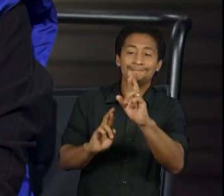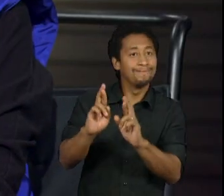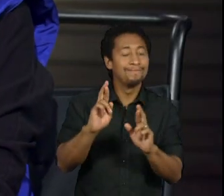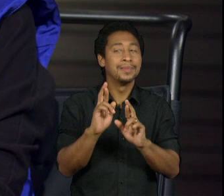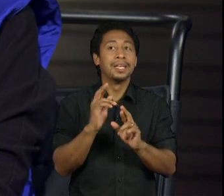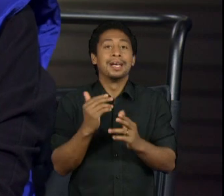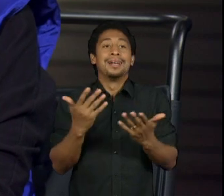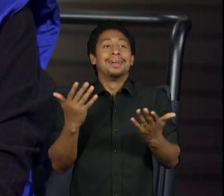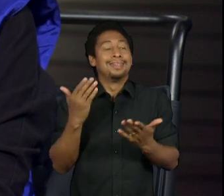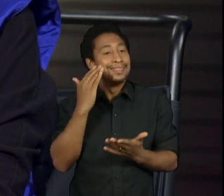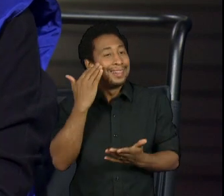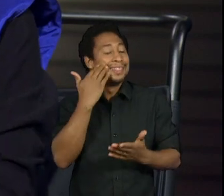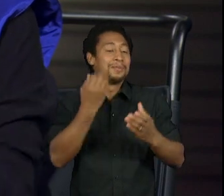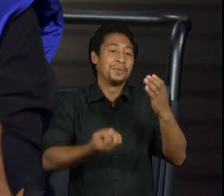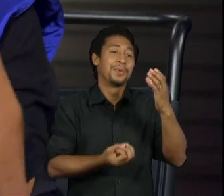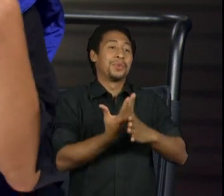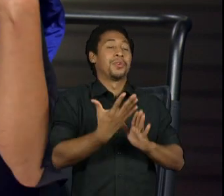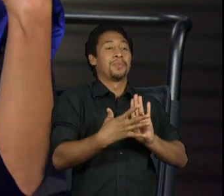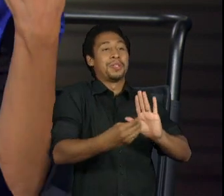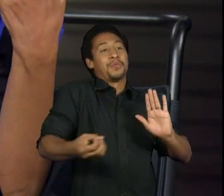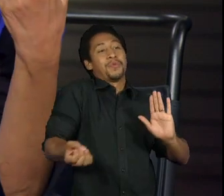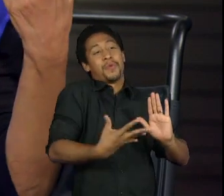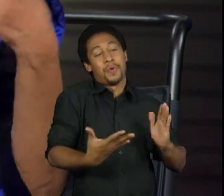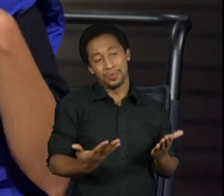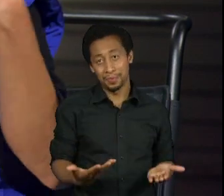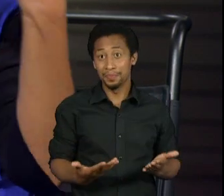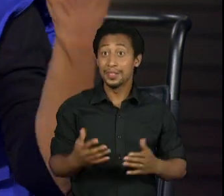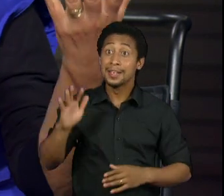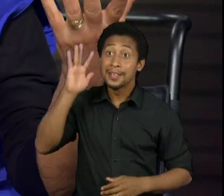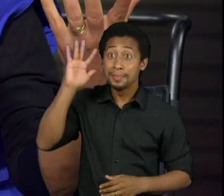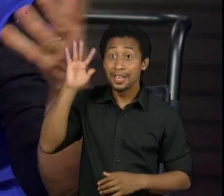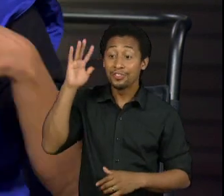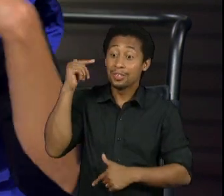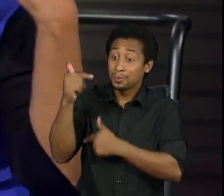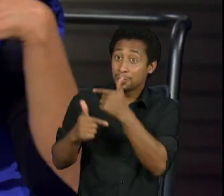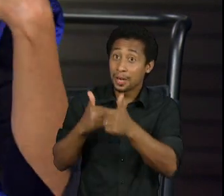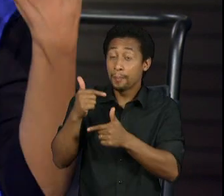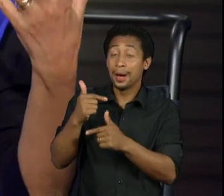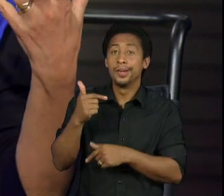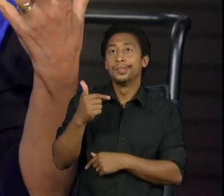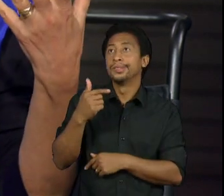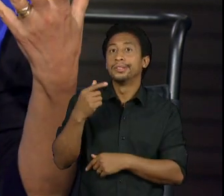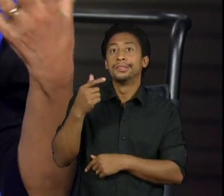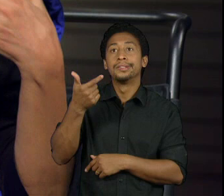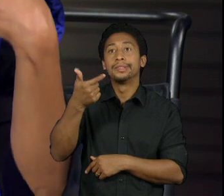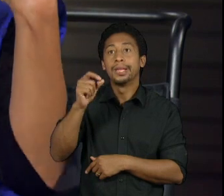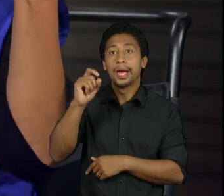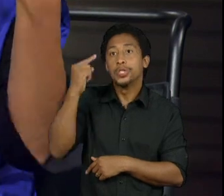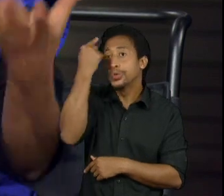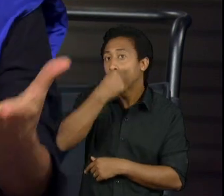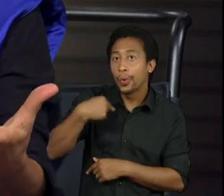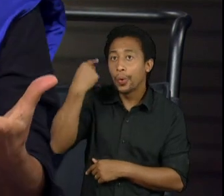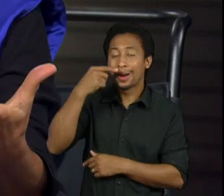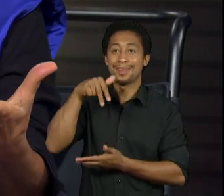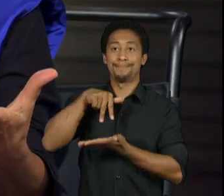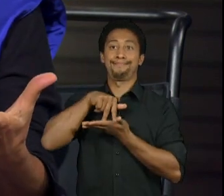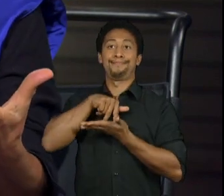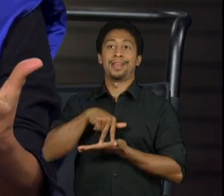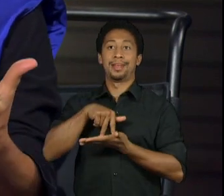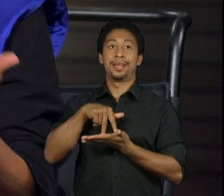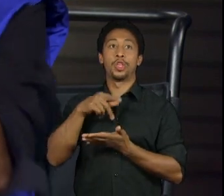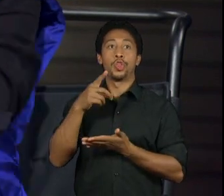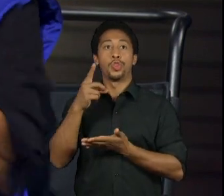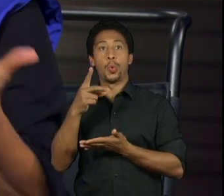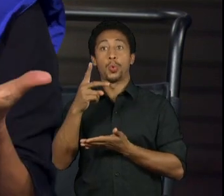Não, imagina, é um trabalho que a pessoa passa 10 horas de pé, 12, 15, né? Você tem que dar um conforto para